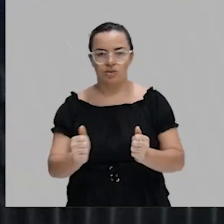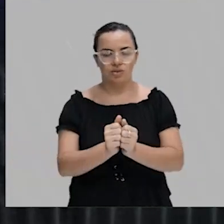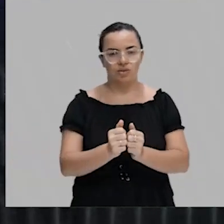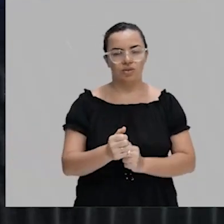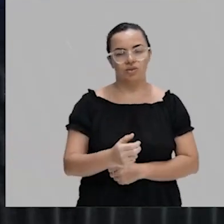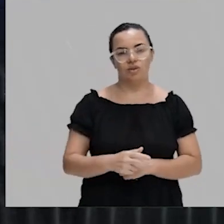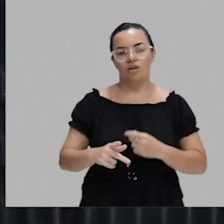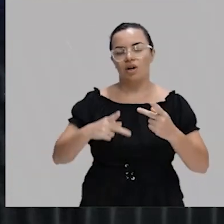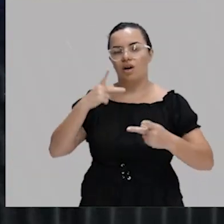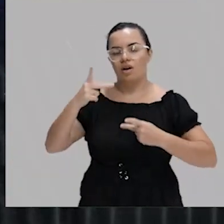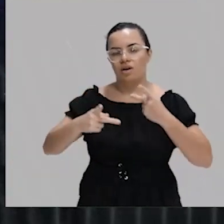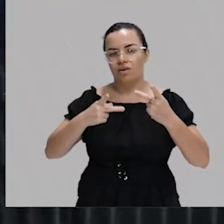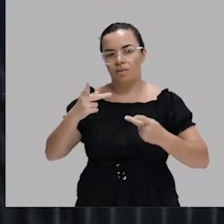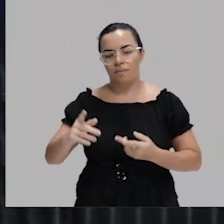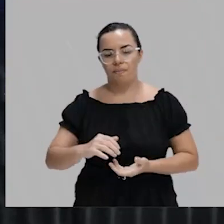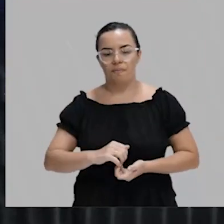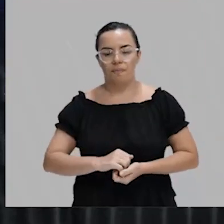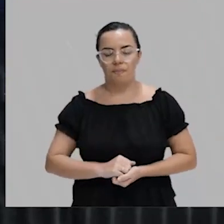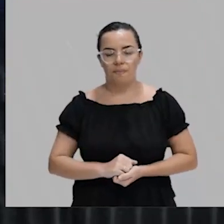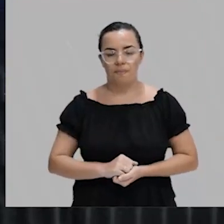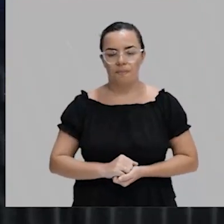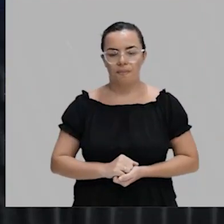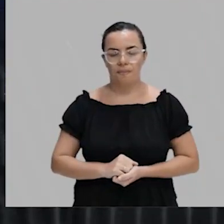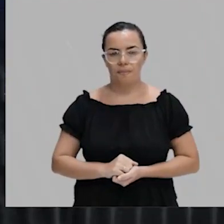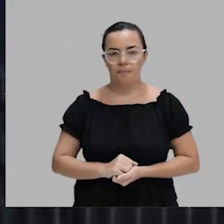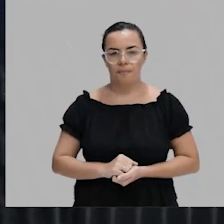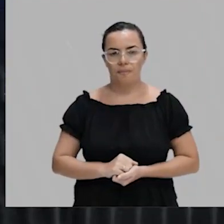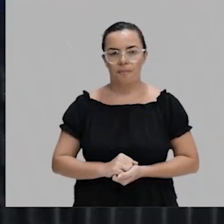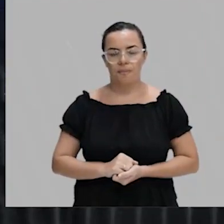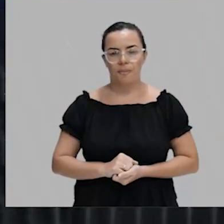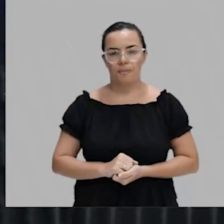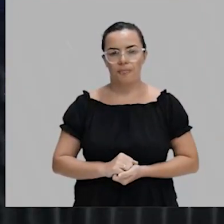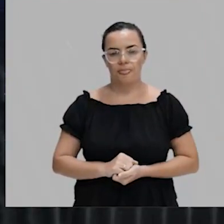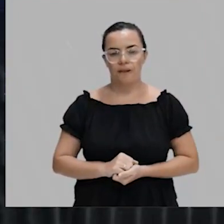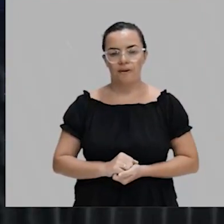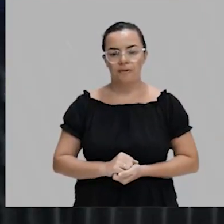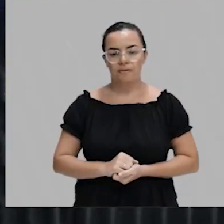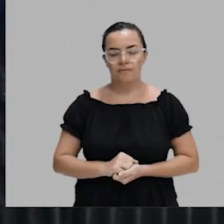de, desde, em, entre.